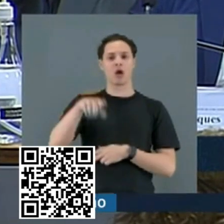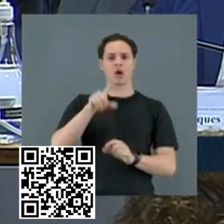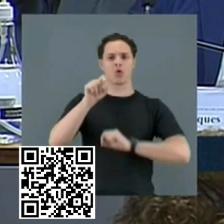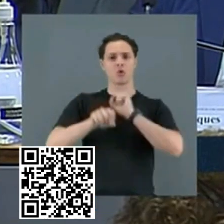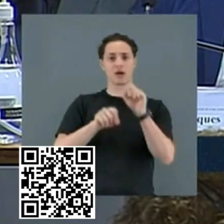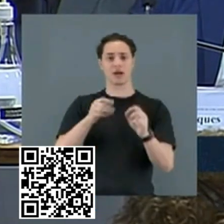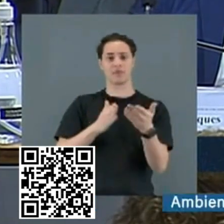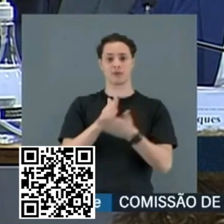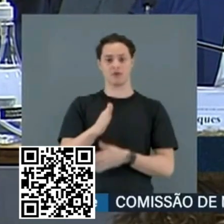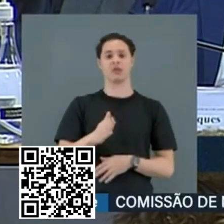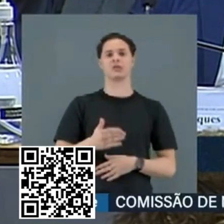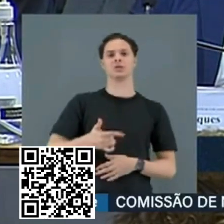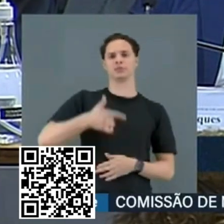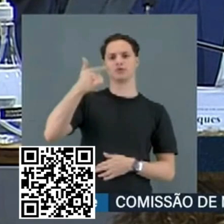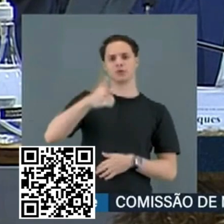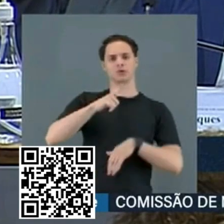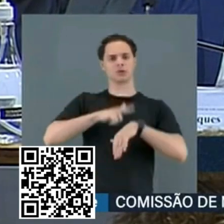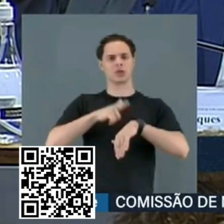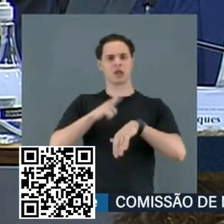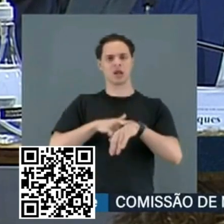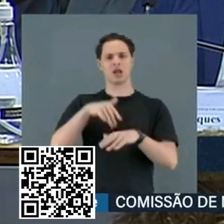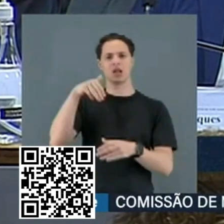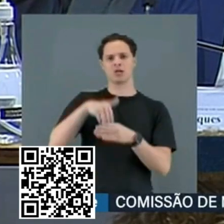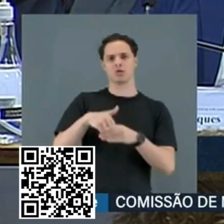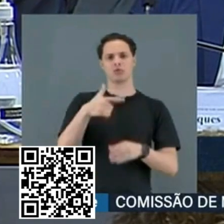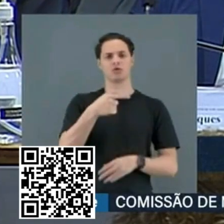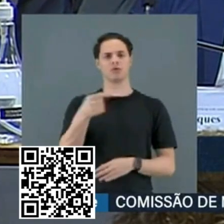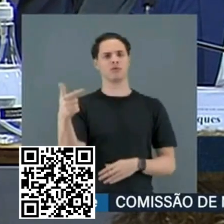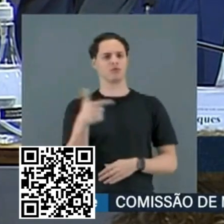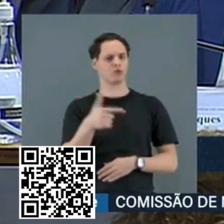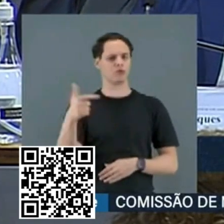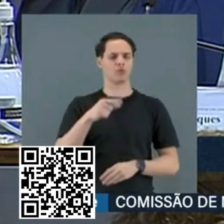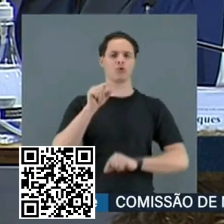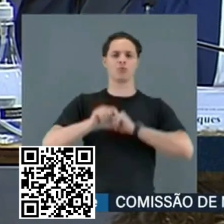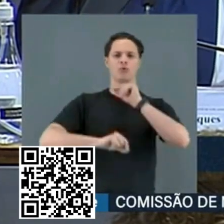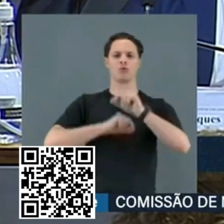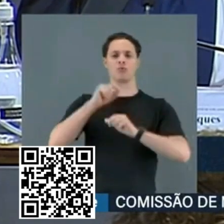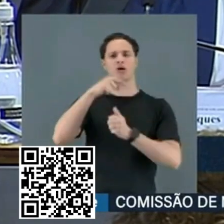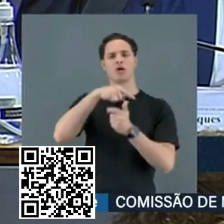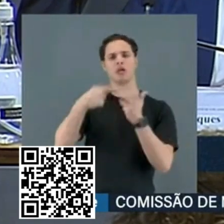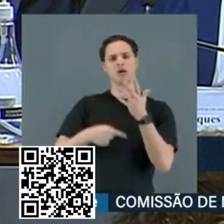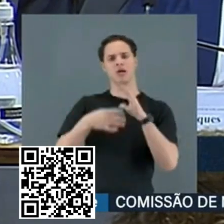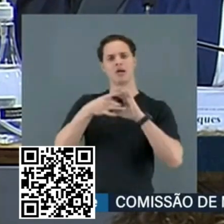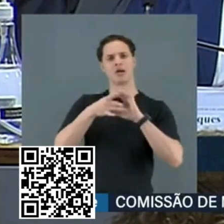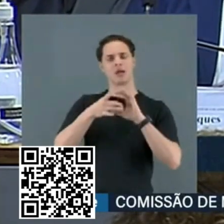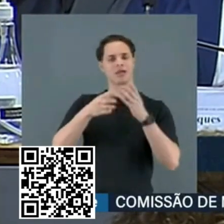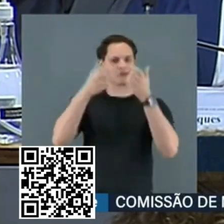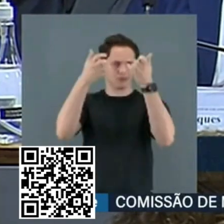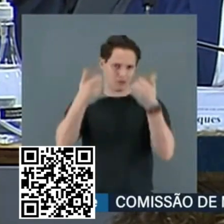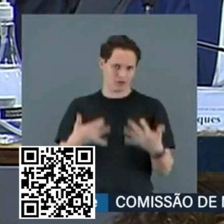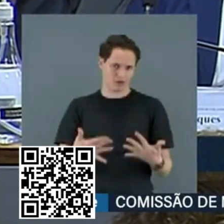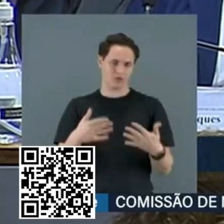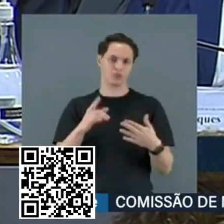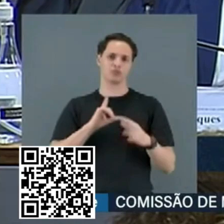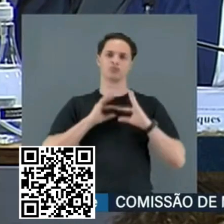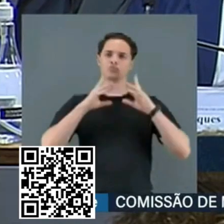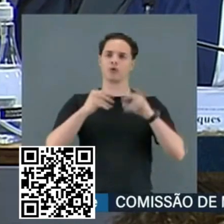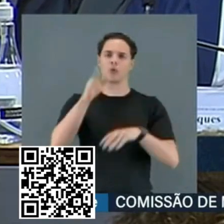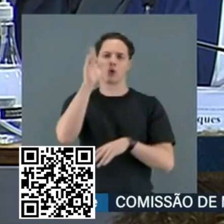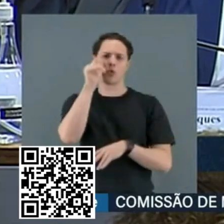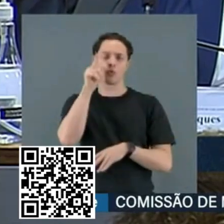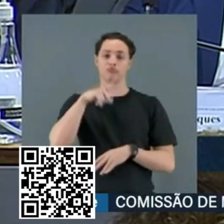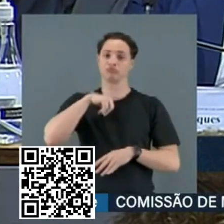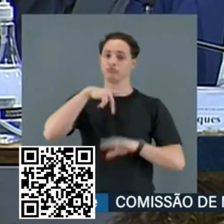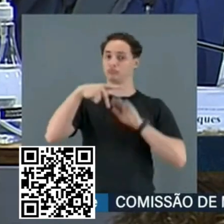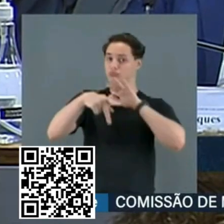das eleições presidenciais de 2022 e todos os aspectos, no mínimo curiosos, a eles atinentes.